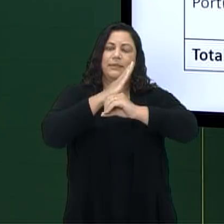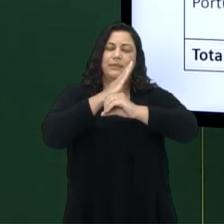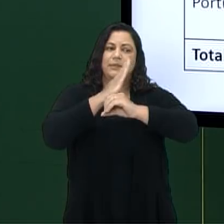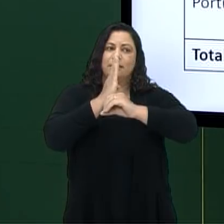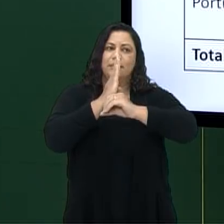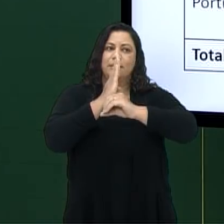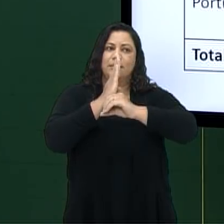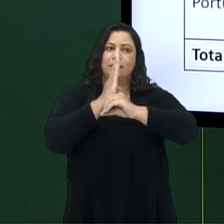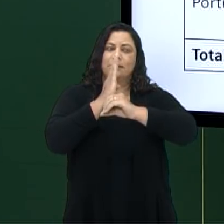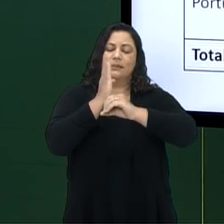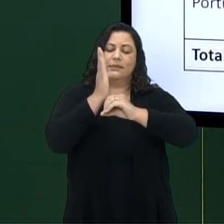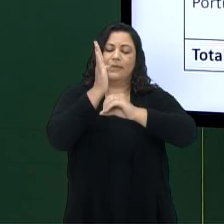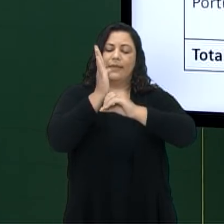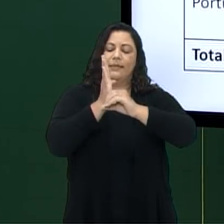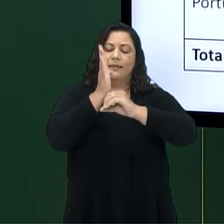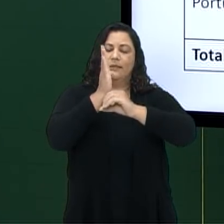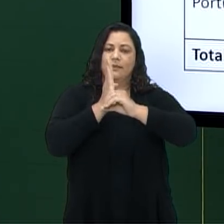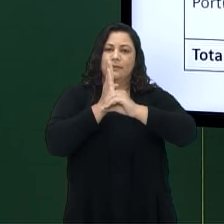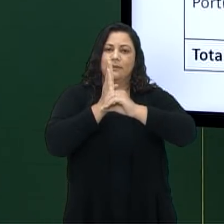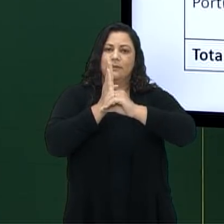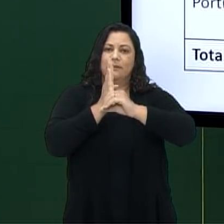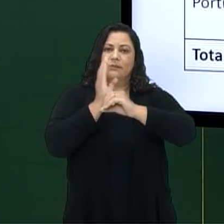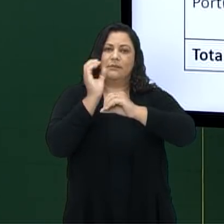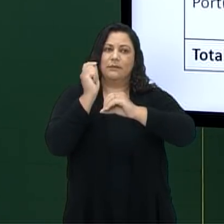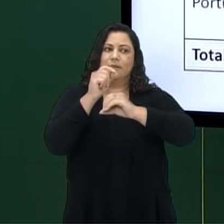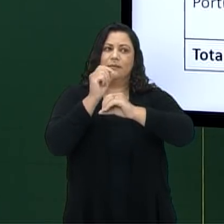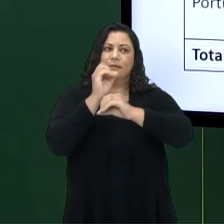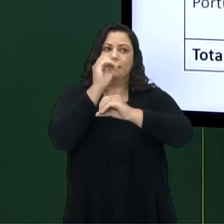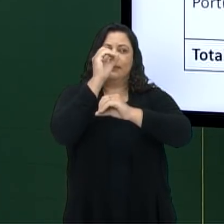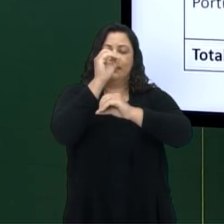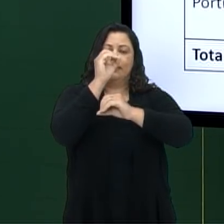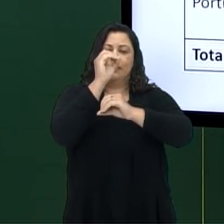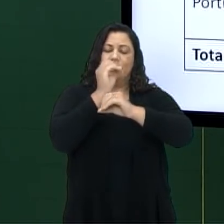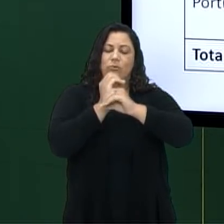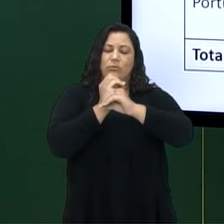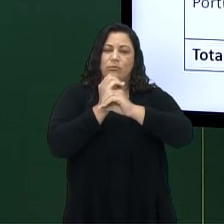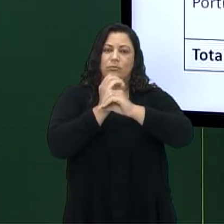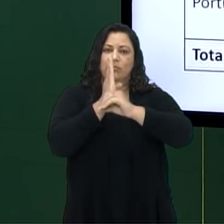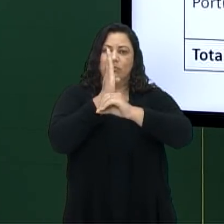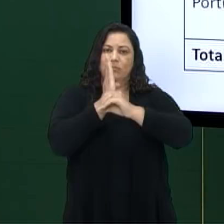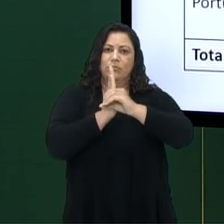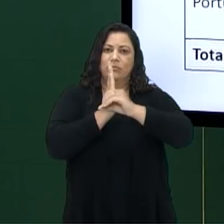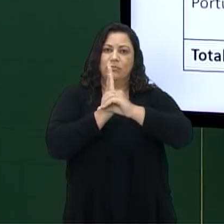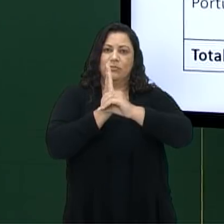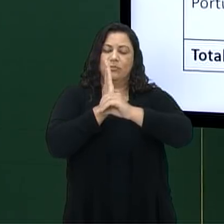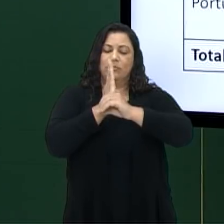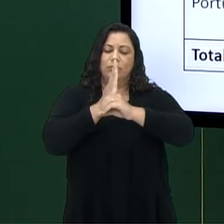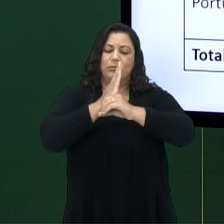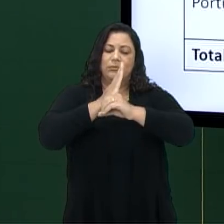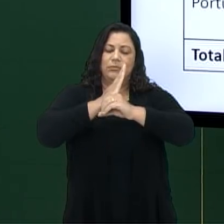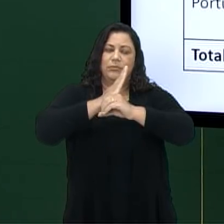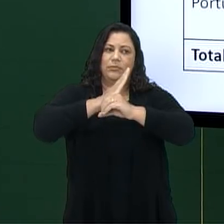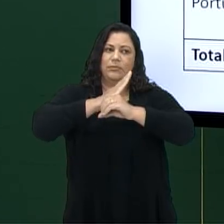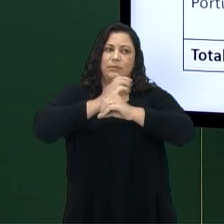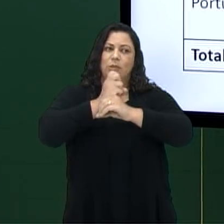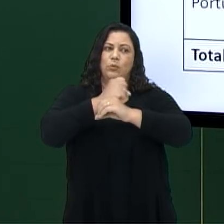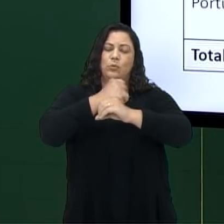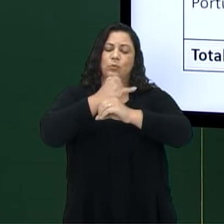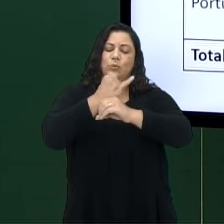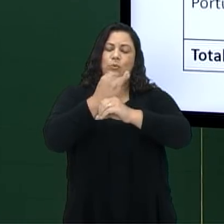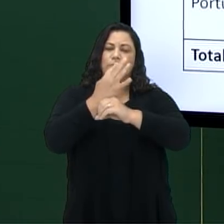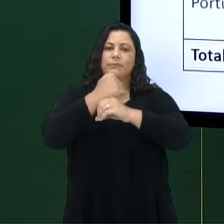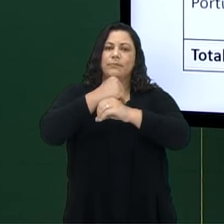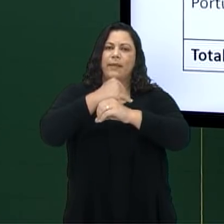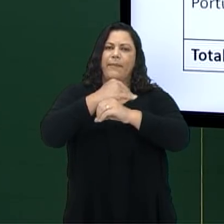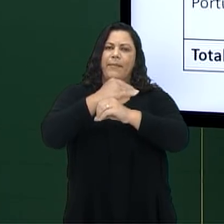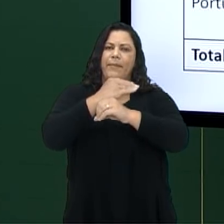anteriormente foi feita, tá aqui. Ela coincide aqui com o 0, tá? E eu vou abrir 108 graus. 10, 20, 30, 40, 50, 60, 70,